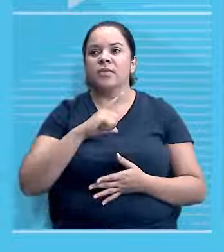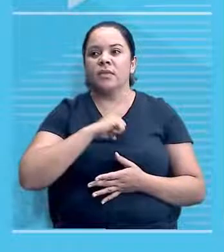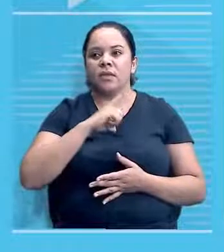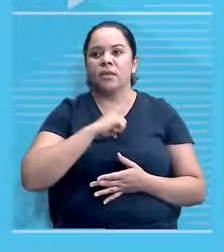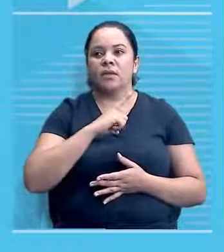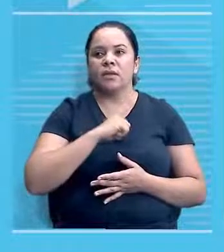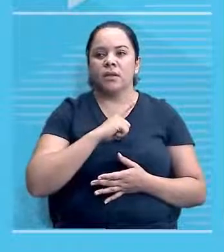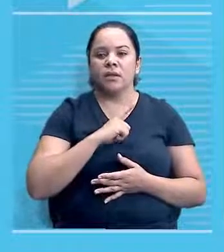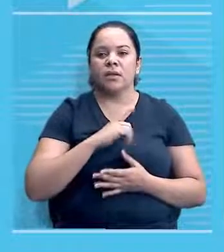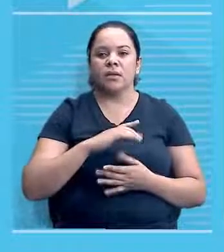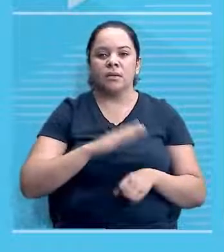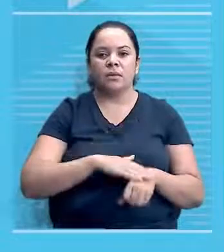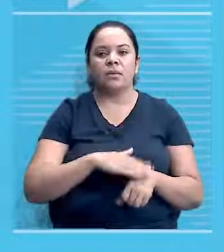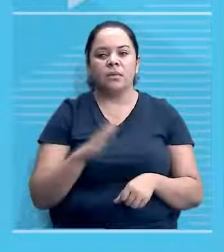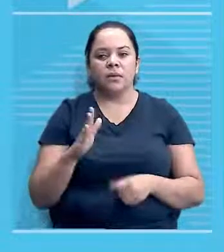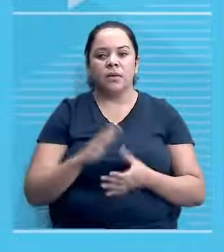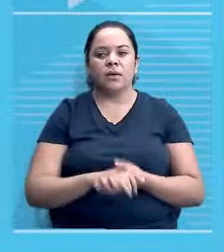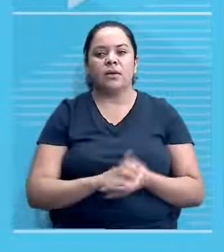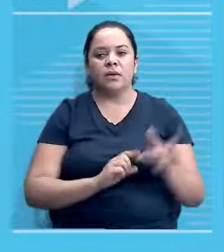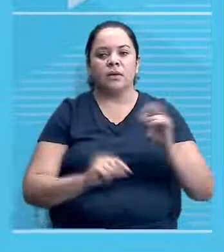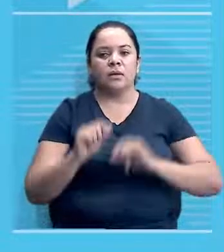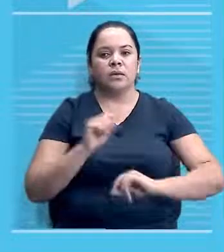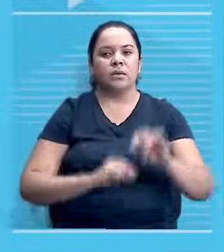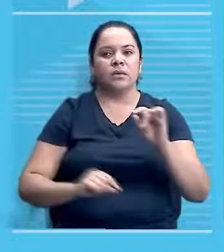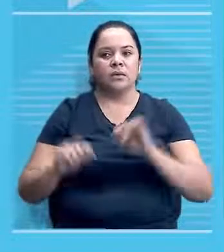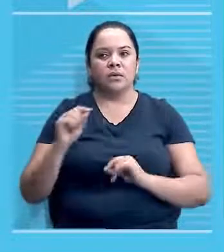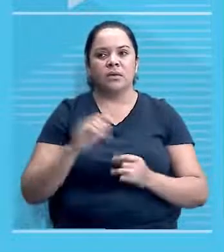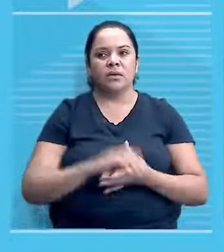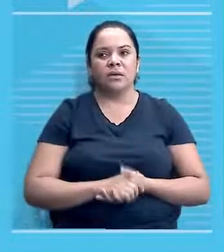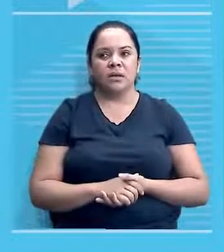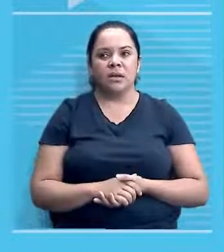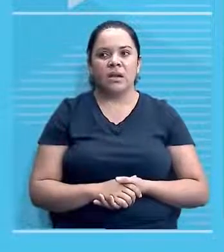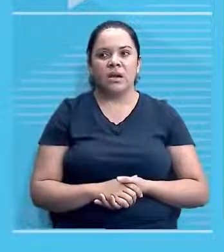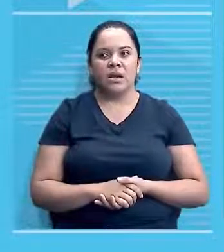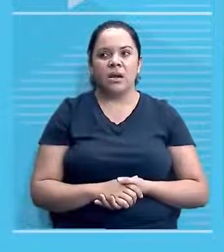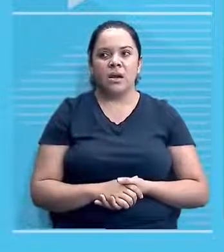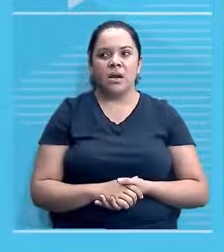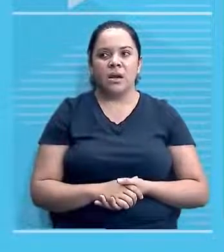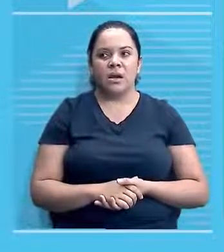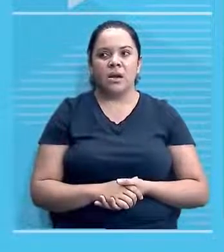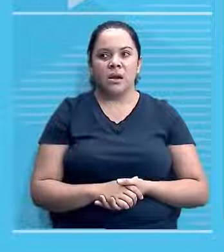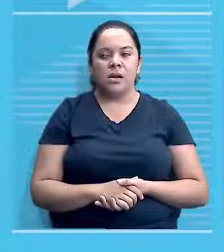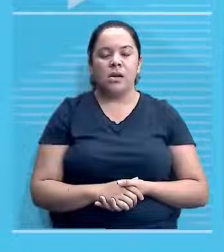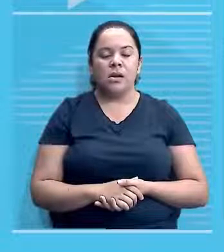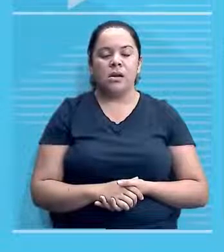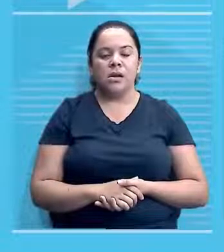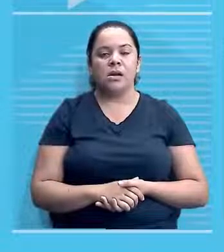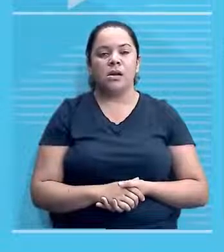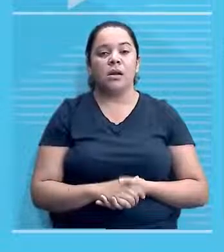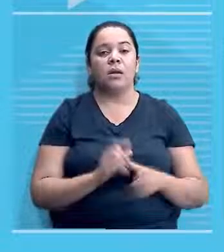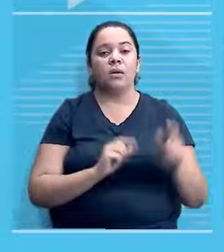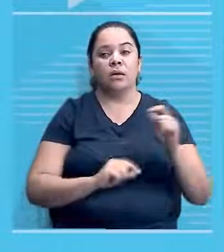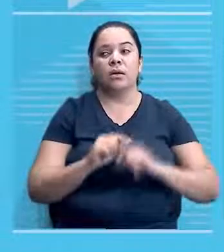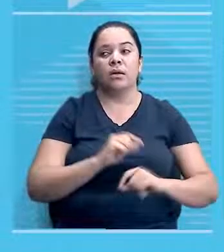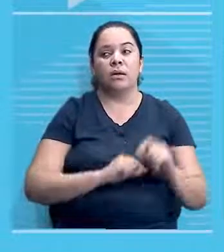né que é a questão da reforma da contra-reforma